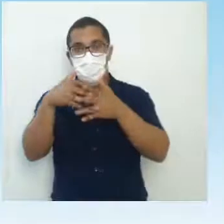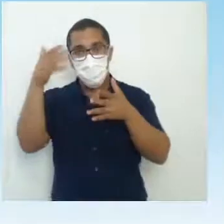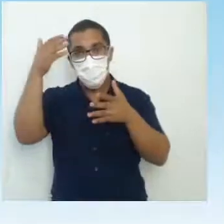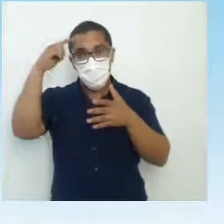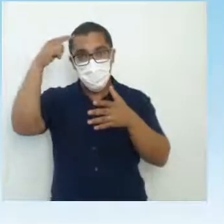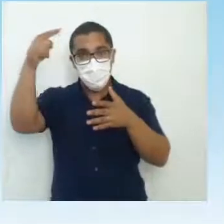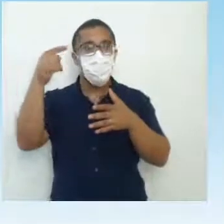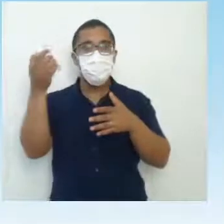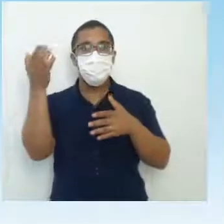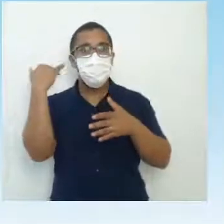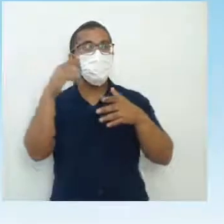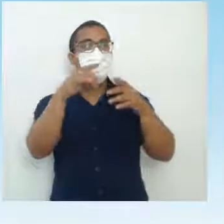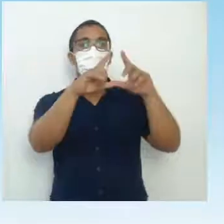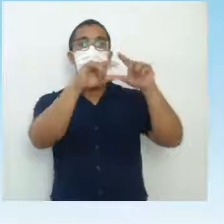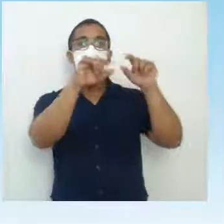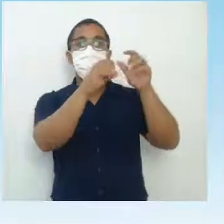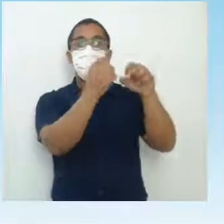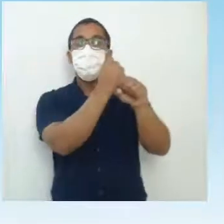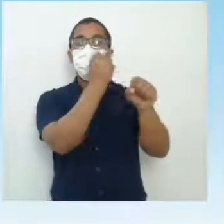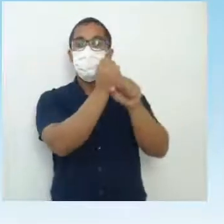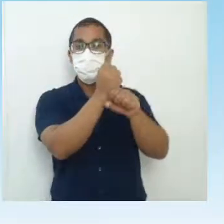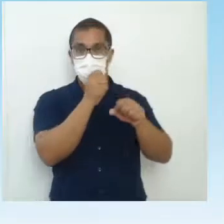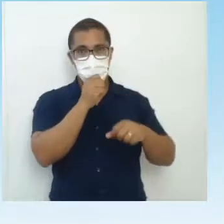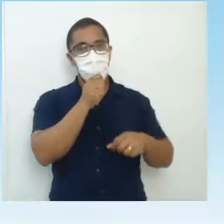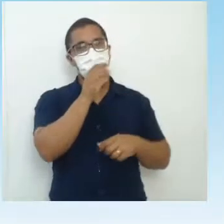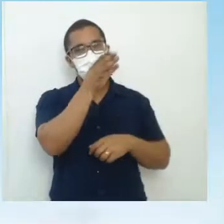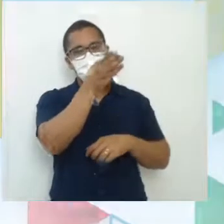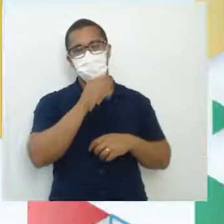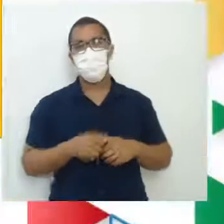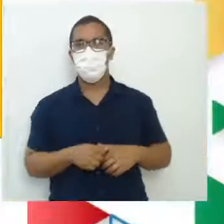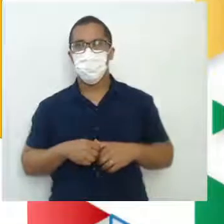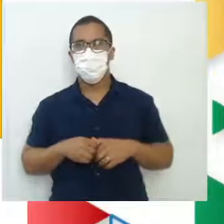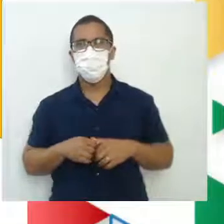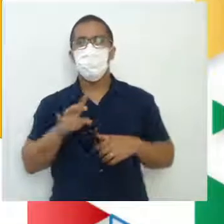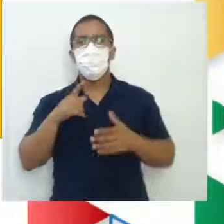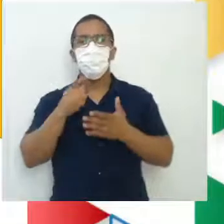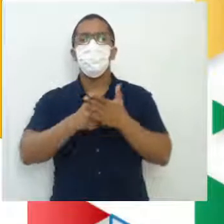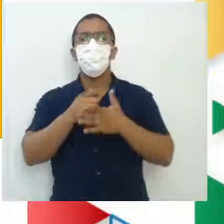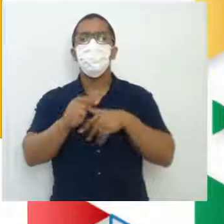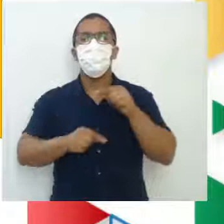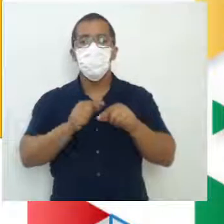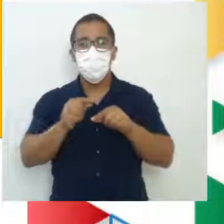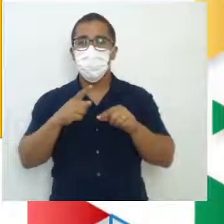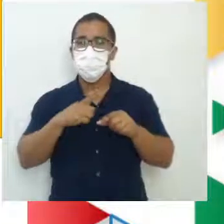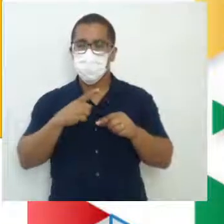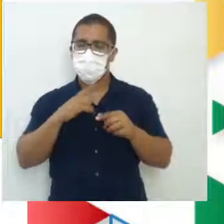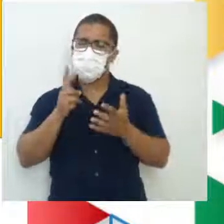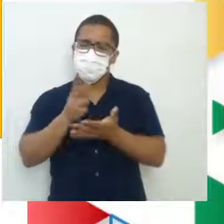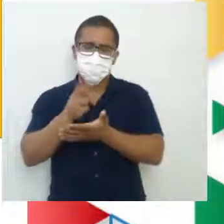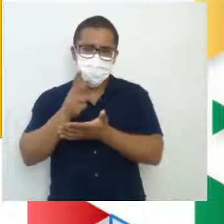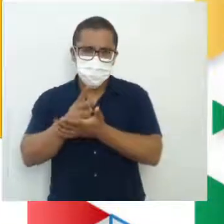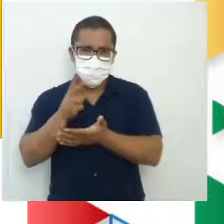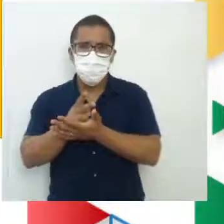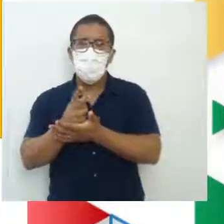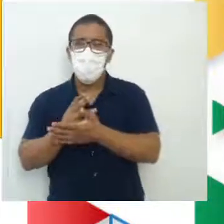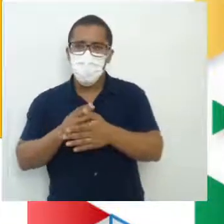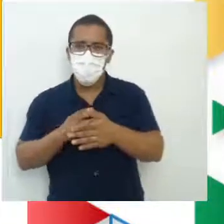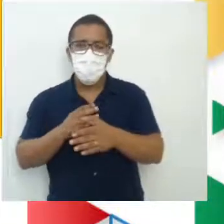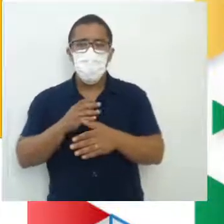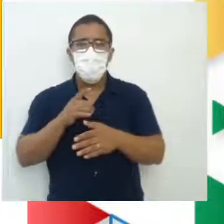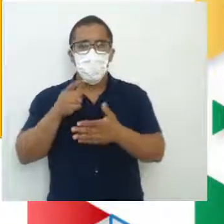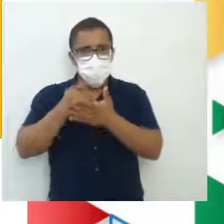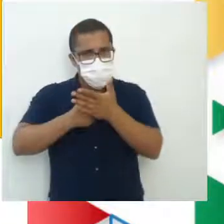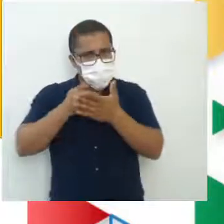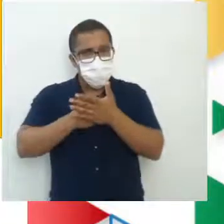de Brasília. E a luta? Acompanhe comigo. Sempre em lutas e preocupações permanentes,